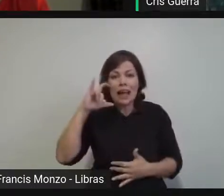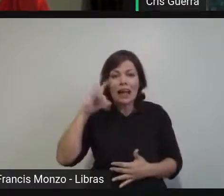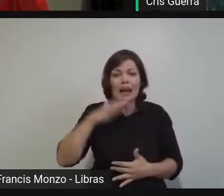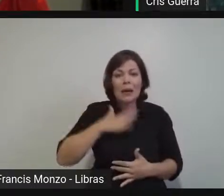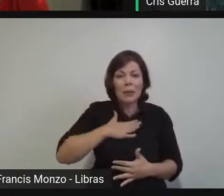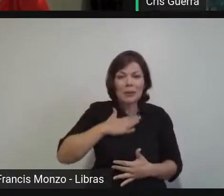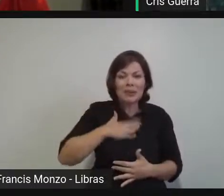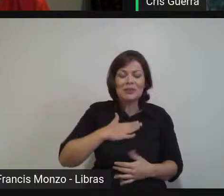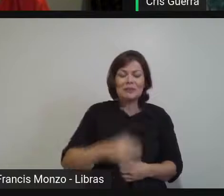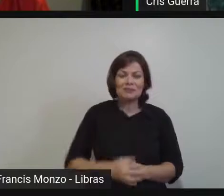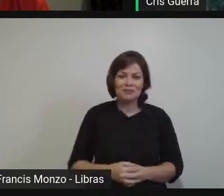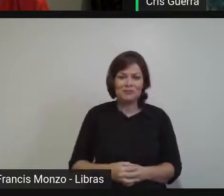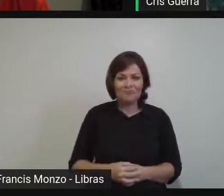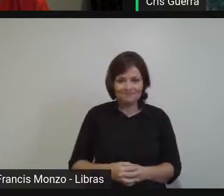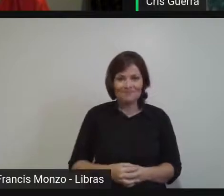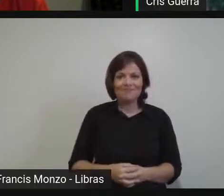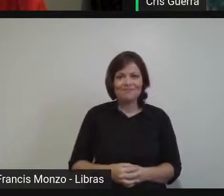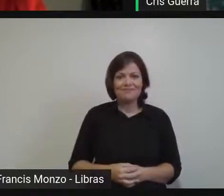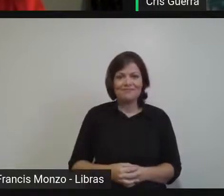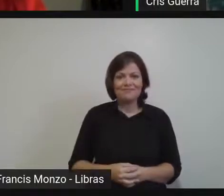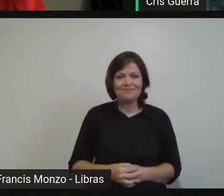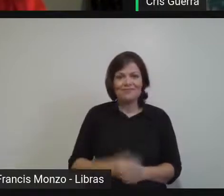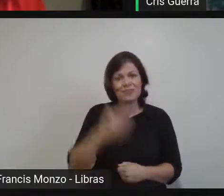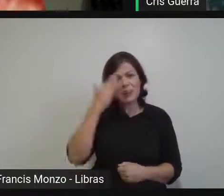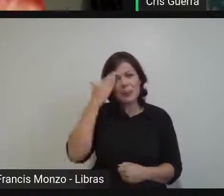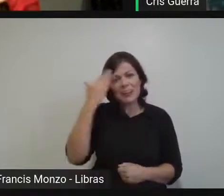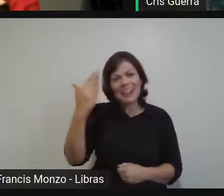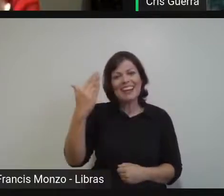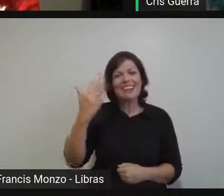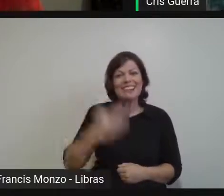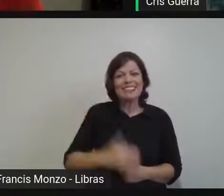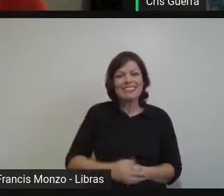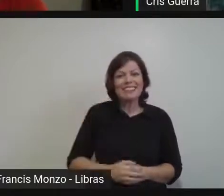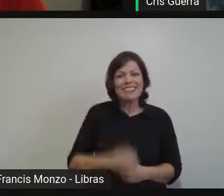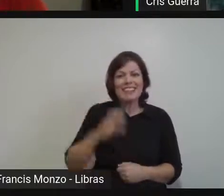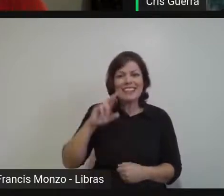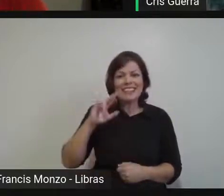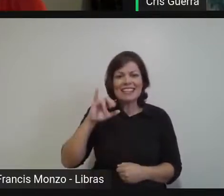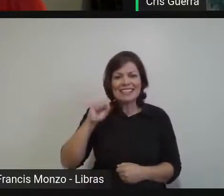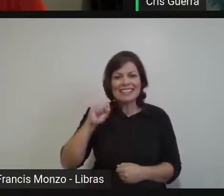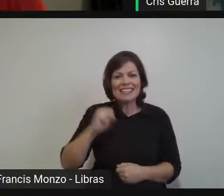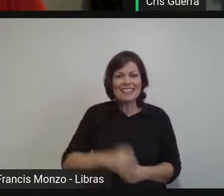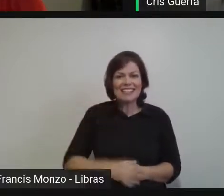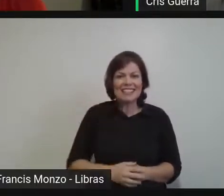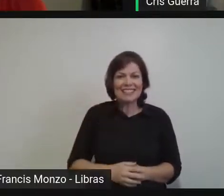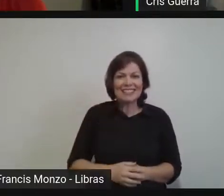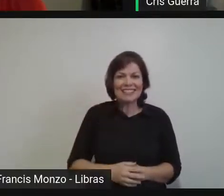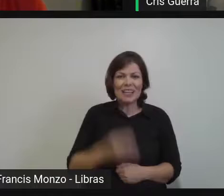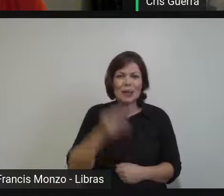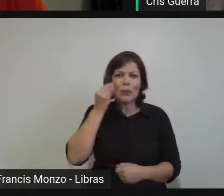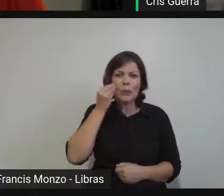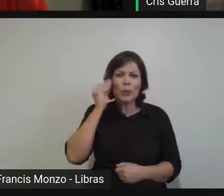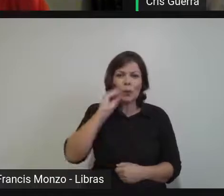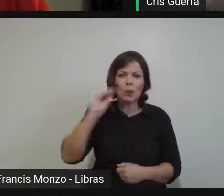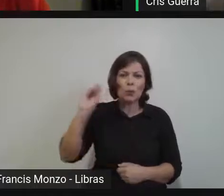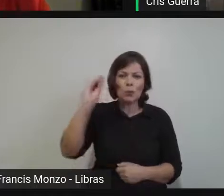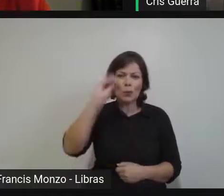isso. Obrigada, Cris. Obrigada a você. Tudo de bom. Beijo, gente.